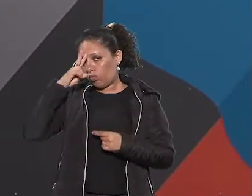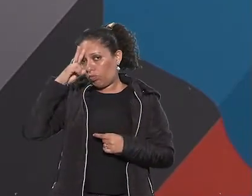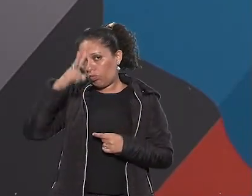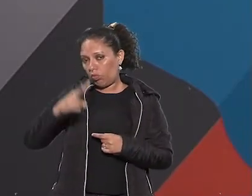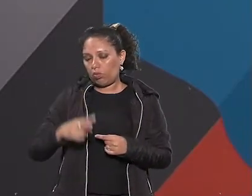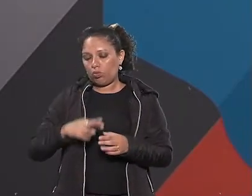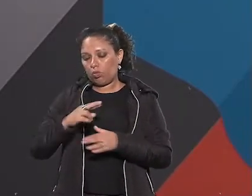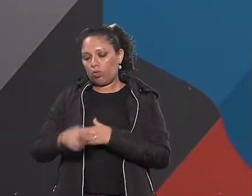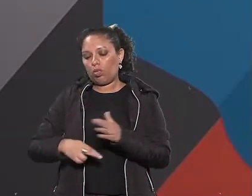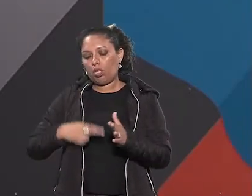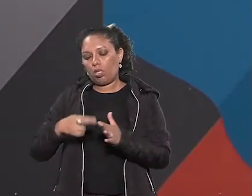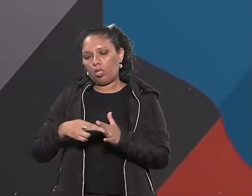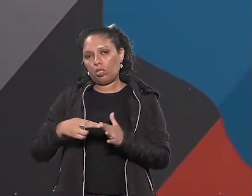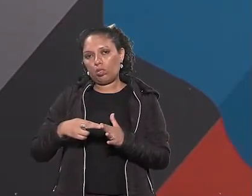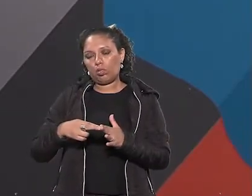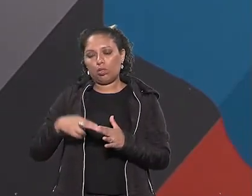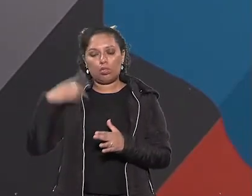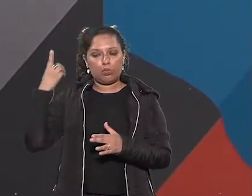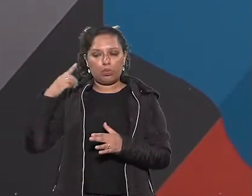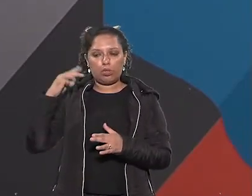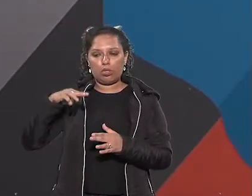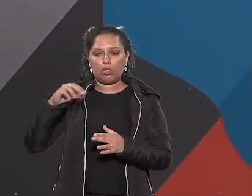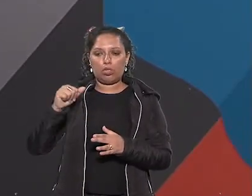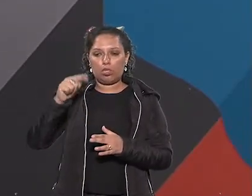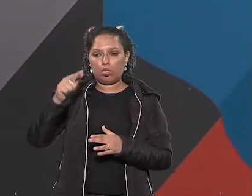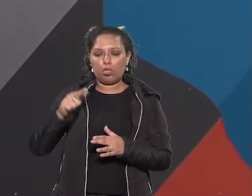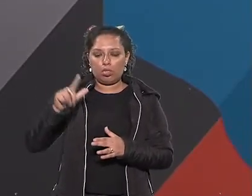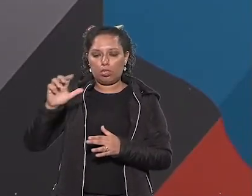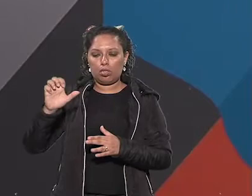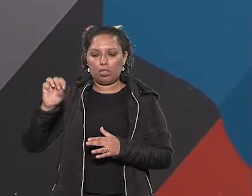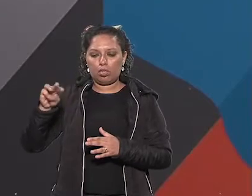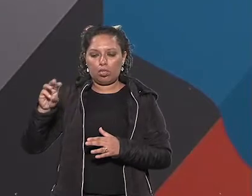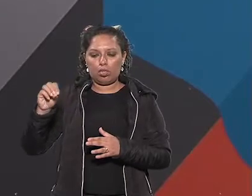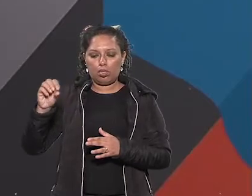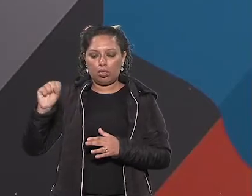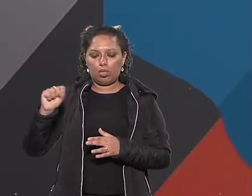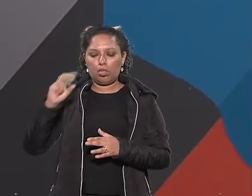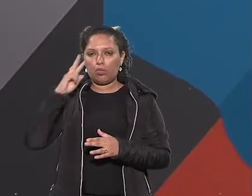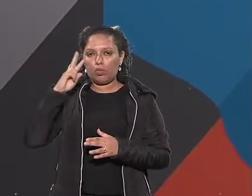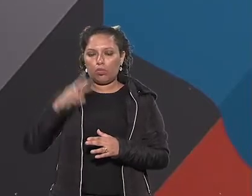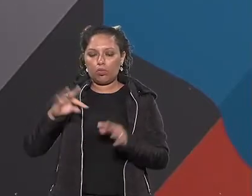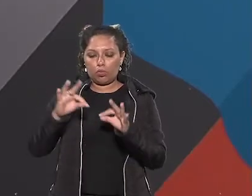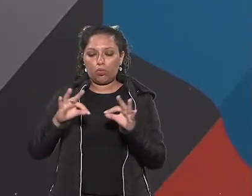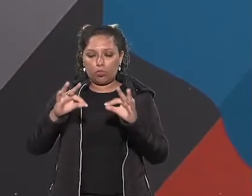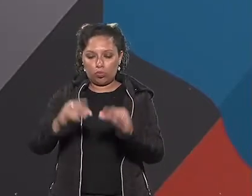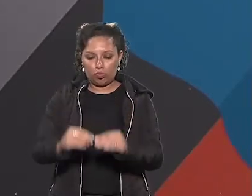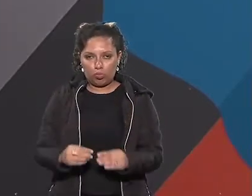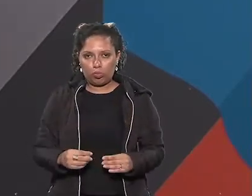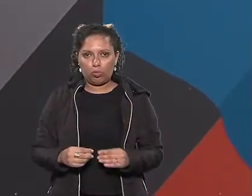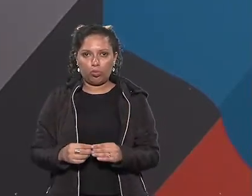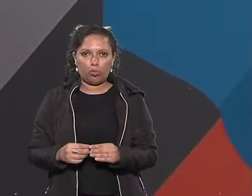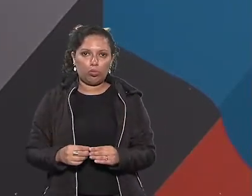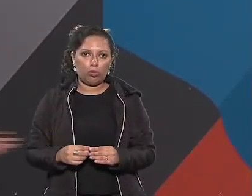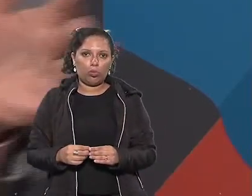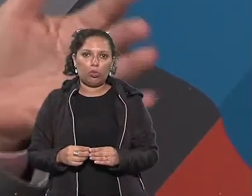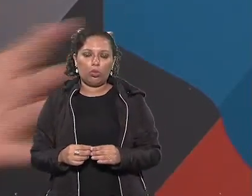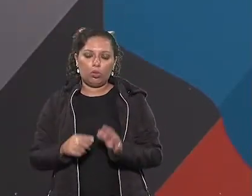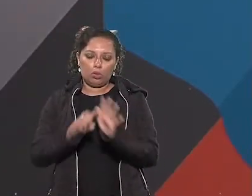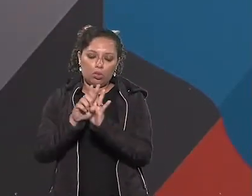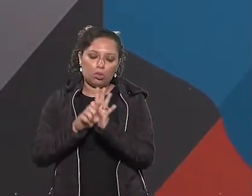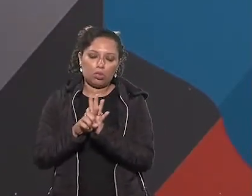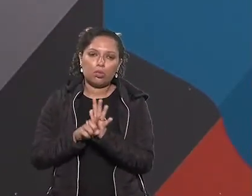grande. O relator, deputado Marci Lemos, pegou toda essa riqueza de debate, tipo, os